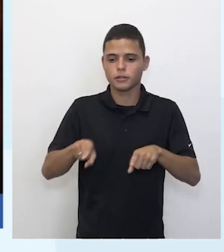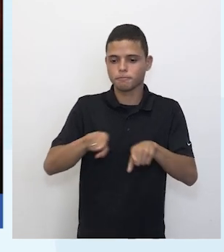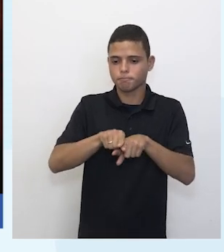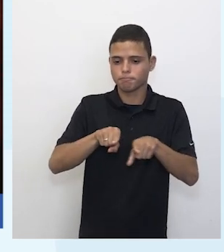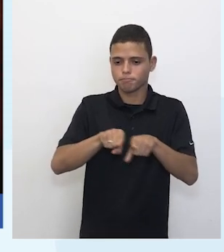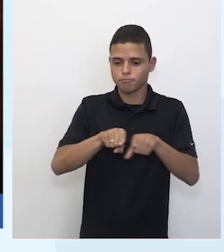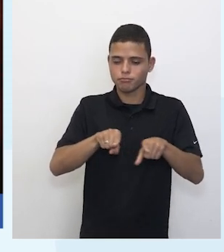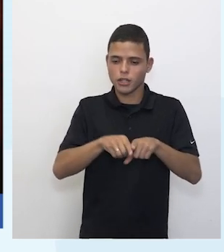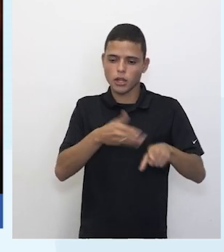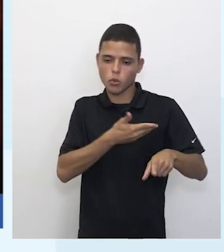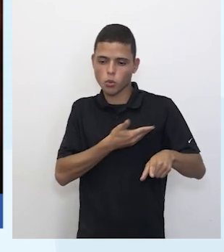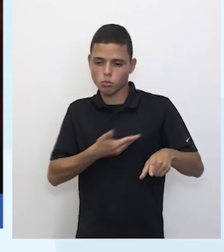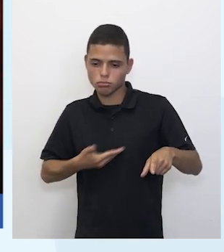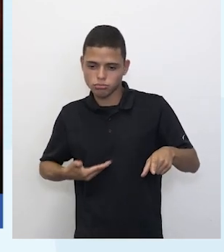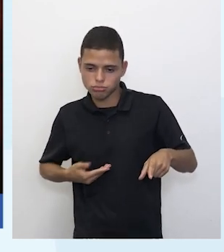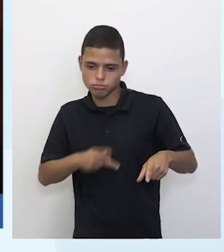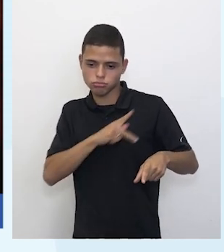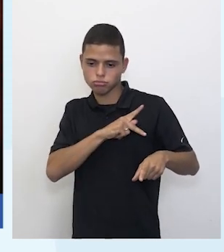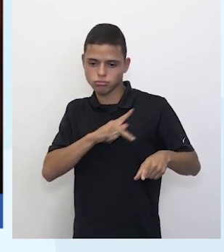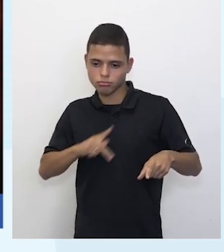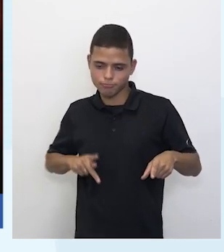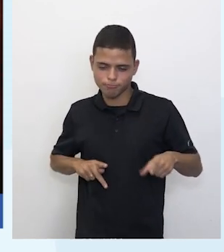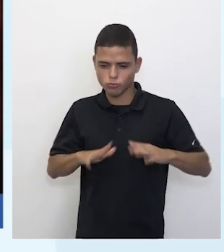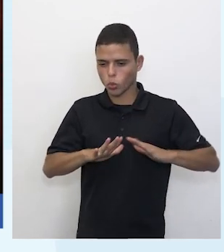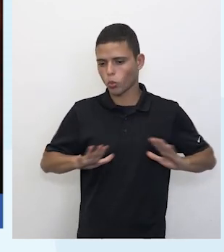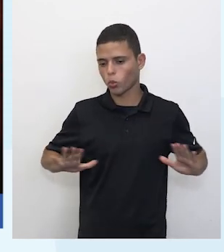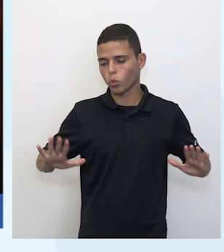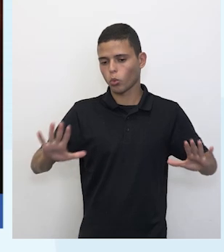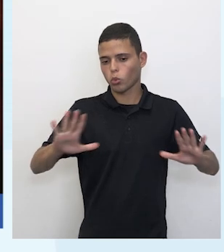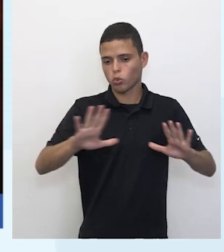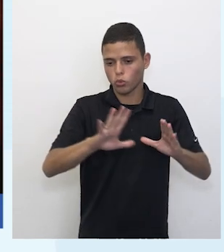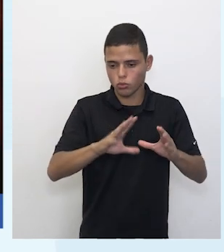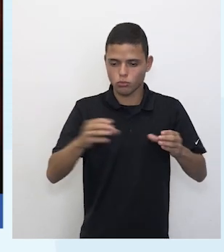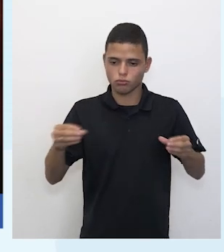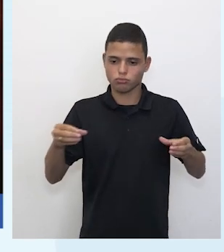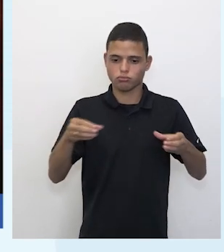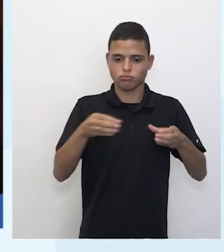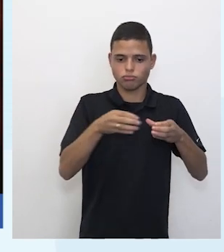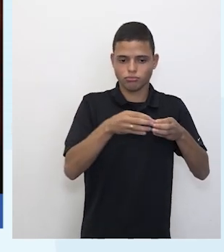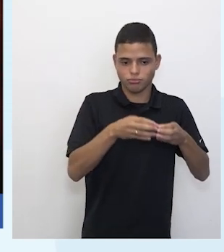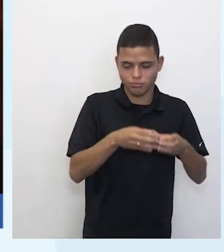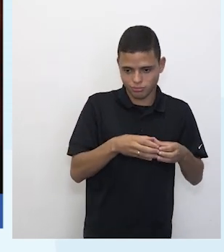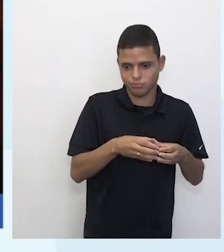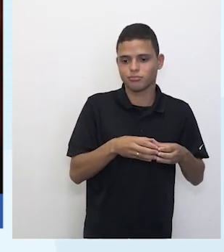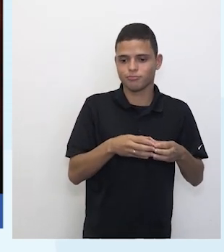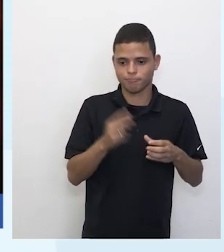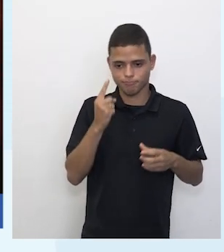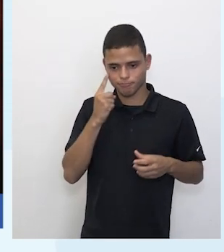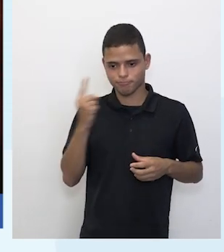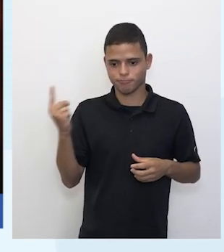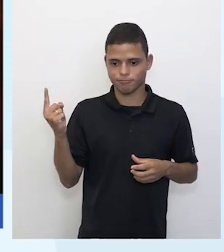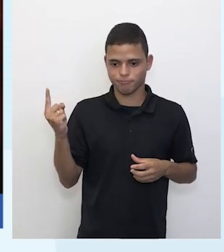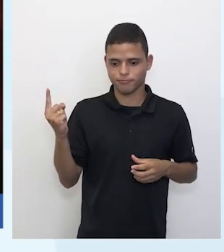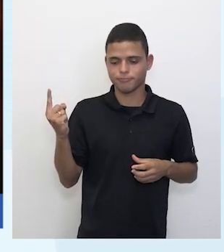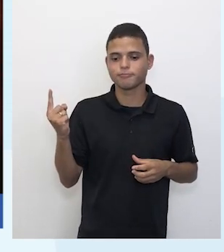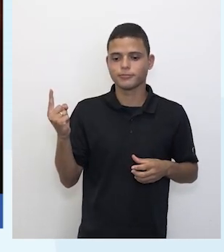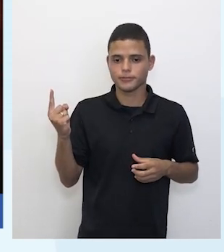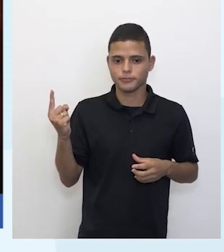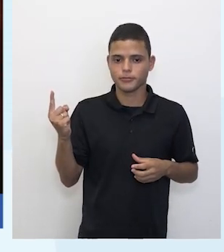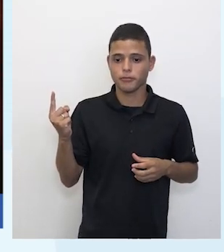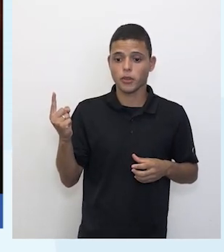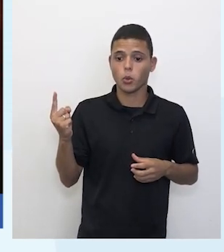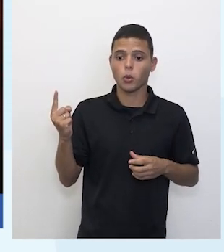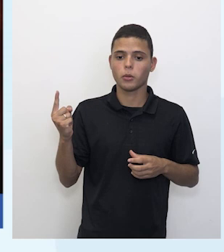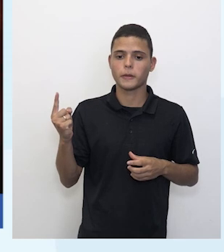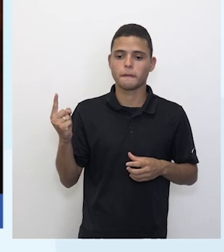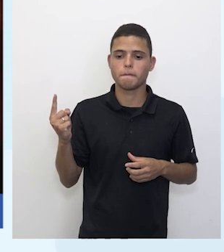um governo autônomo e dentro de um território próprio e independente. Aí, se a gente for para um outro dicionário filosófico,